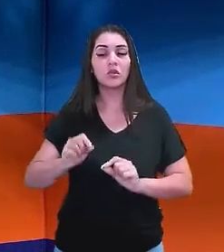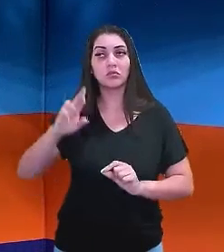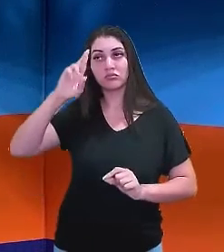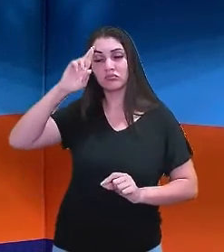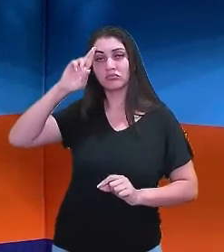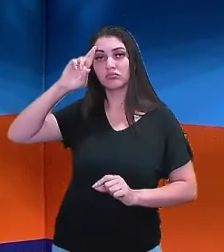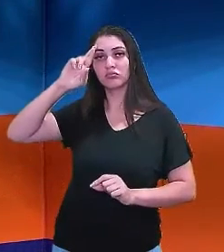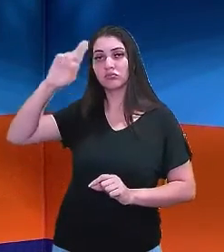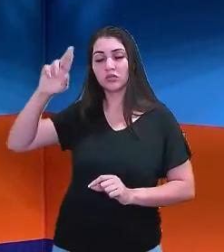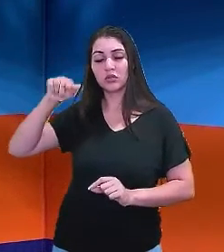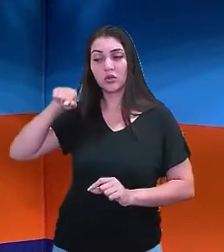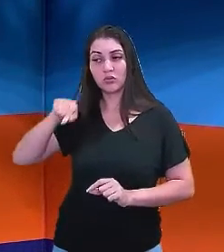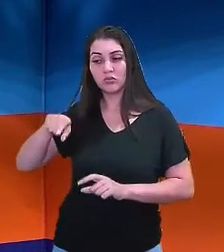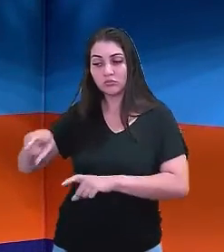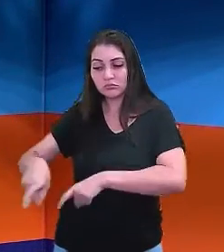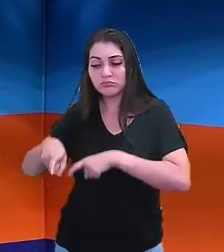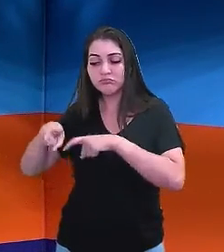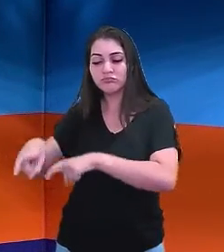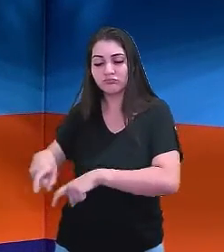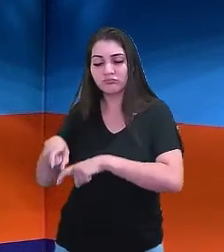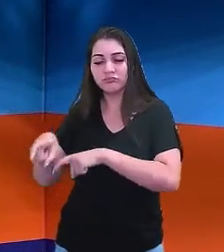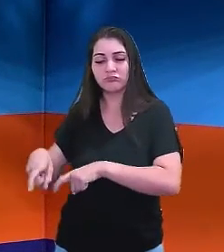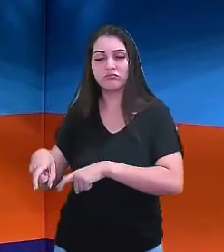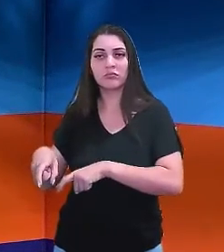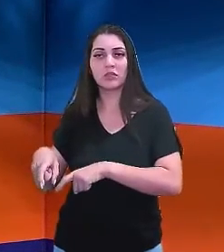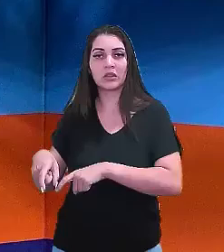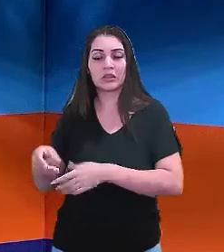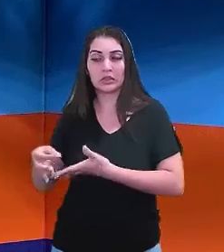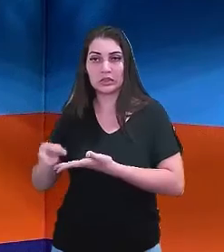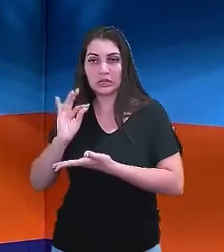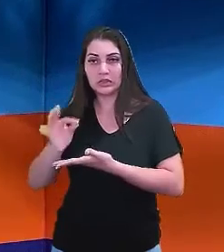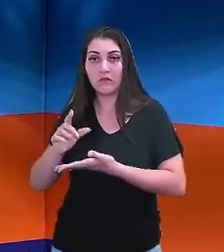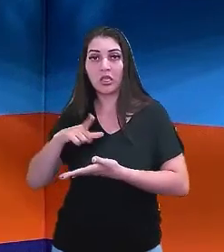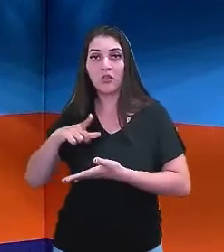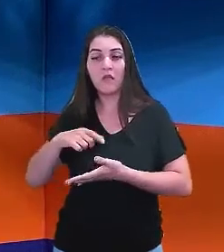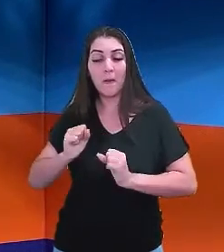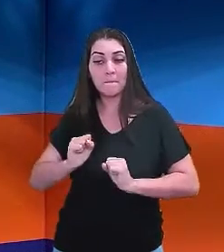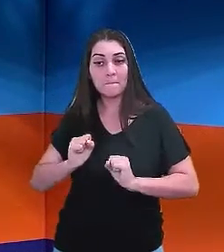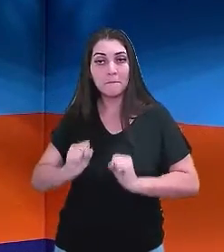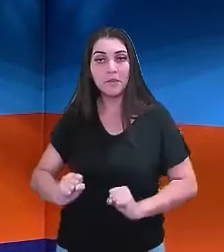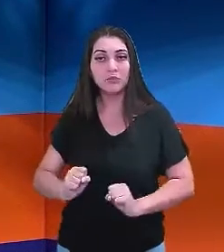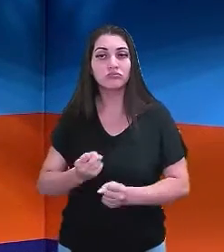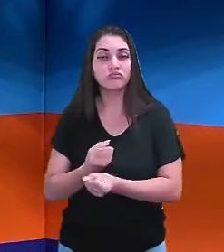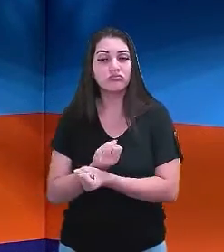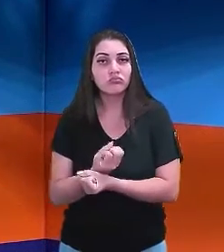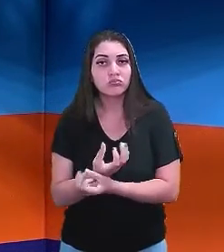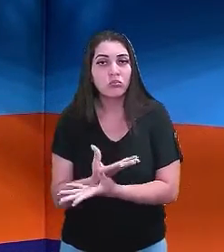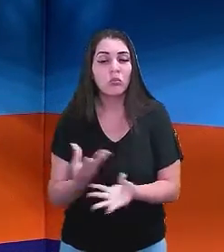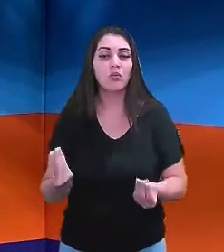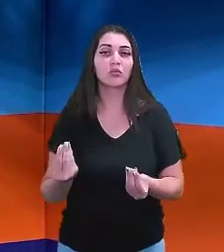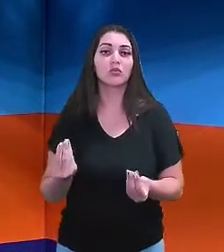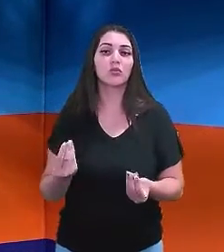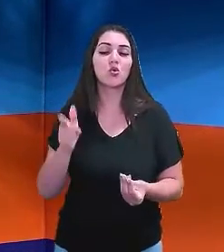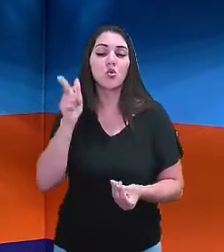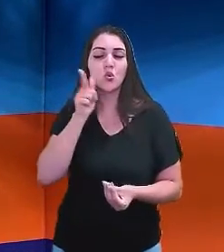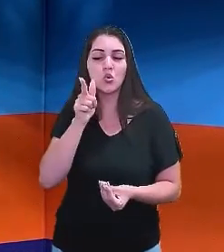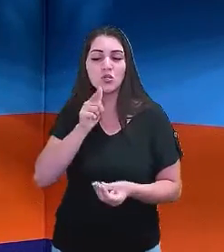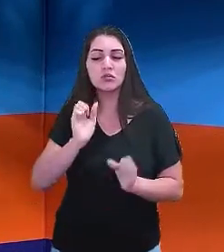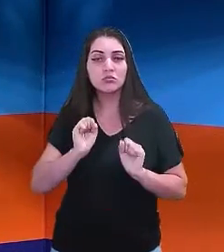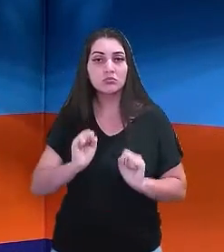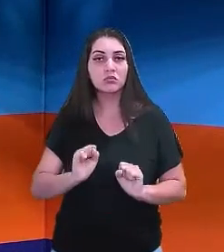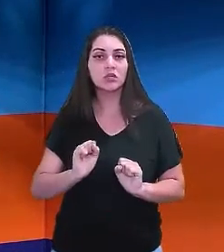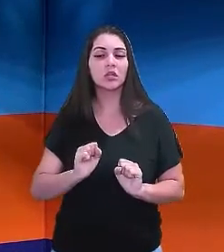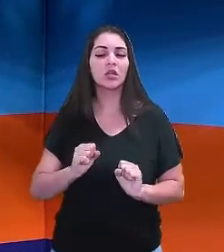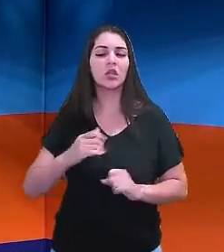senhores dessas fazendas de café tivessem muito poder ou conseguissem muito poder. E aí eles